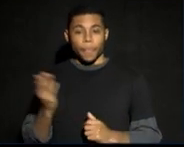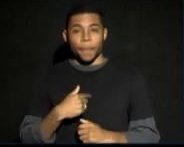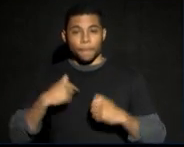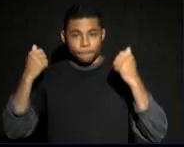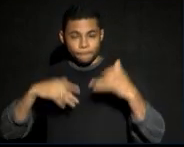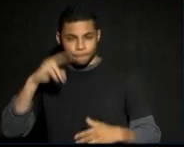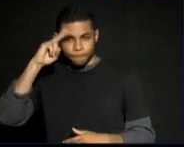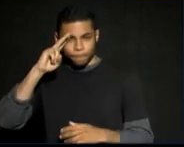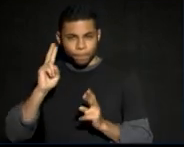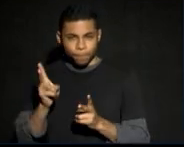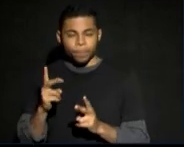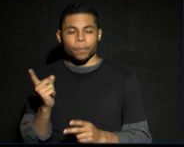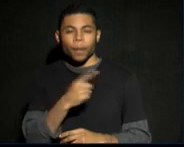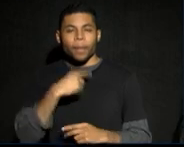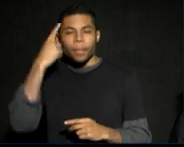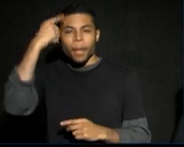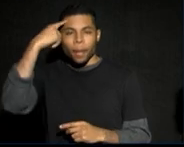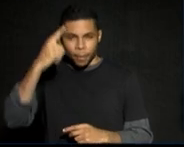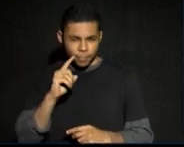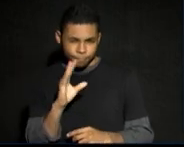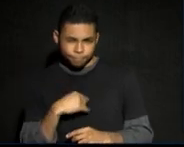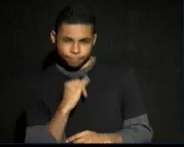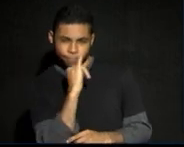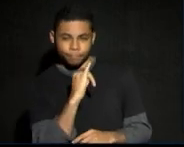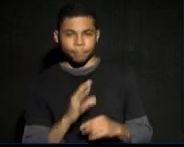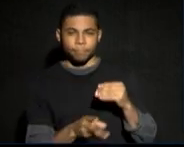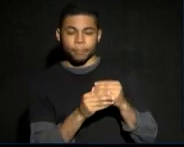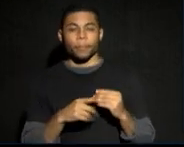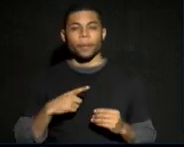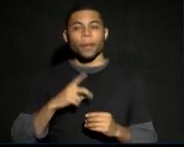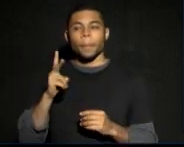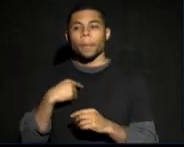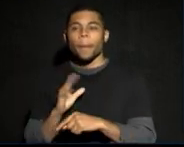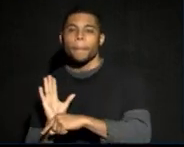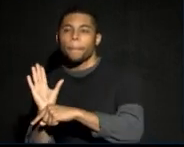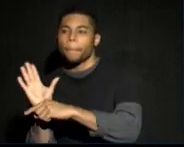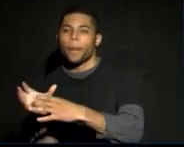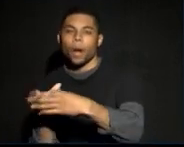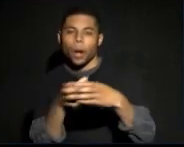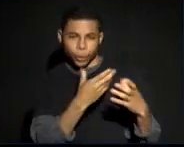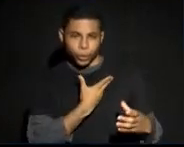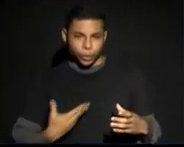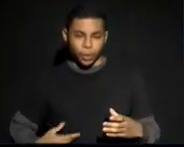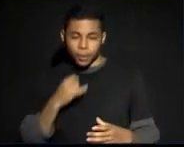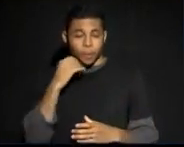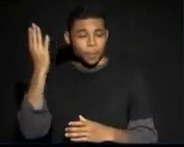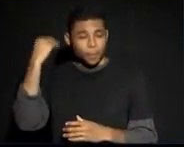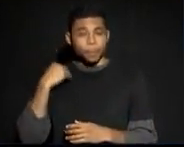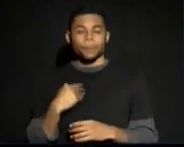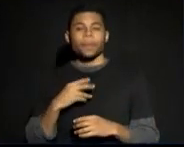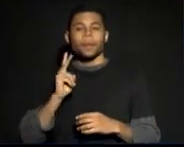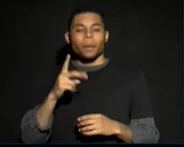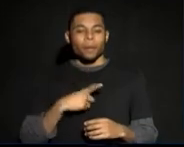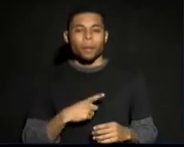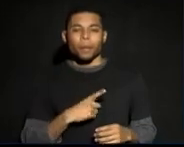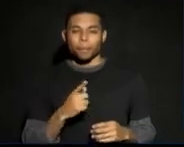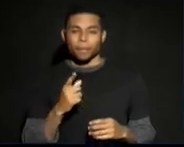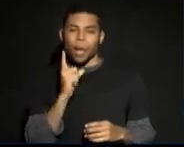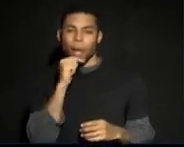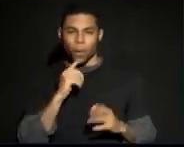compartilhando mais uma história então nas ideias e aí até a questão político-partidárias ideias quando a gente aprovou o Marco do saneamento